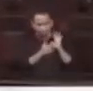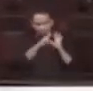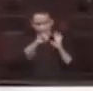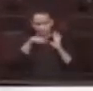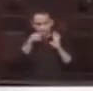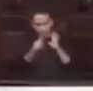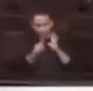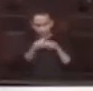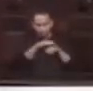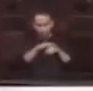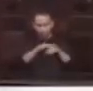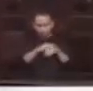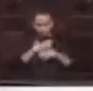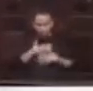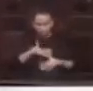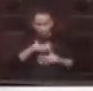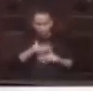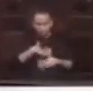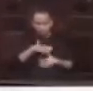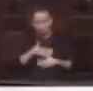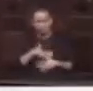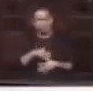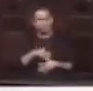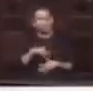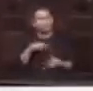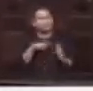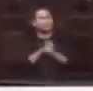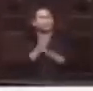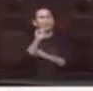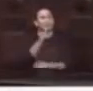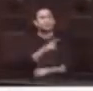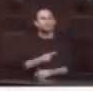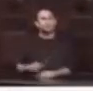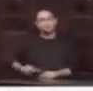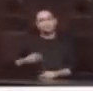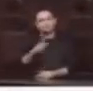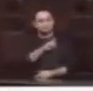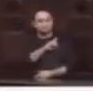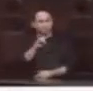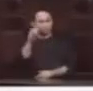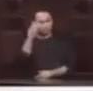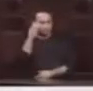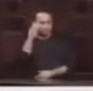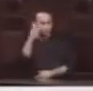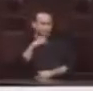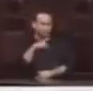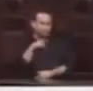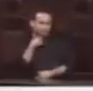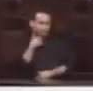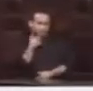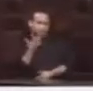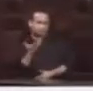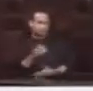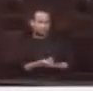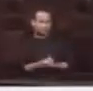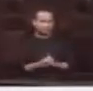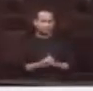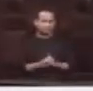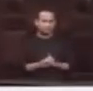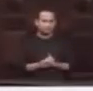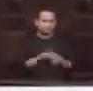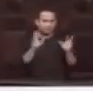a gente pode conversar com calma para ver qual é a parte que Vossa Excelência não entendeu do texto. Tranquilo. Porque não tem qualquer dúvida. Mas a questão aqui não